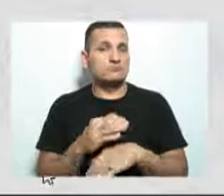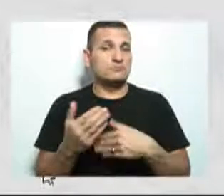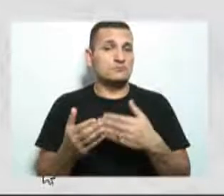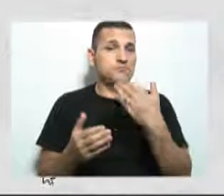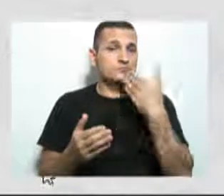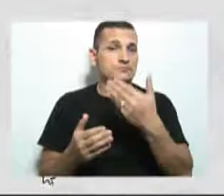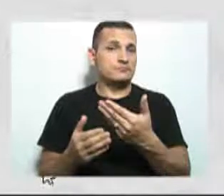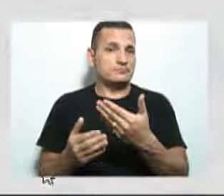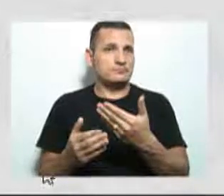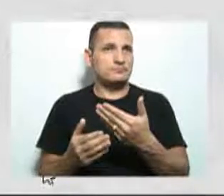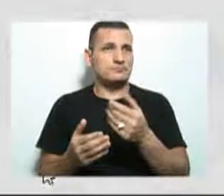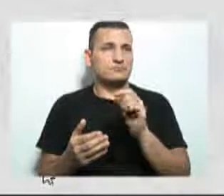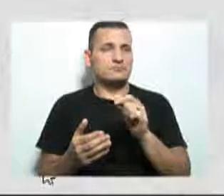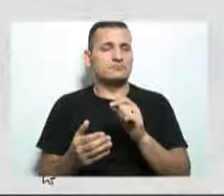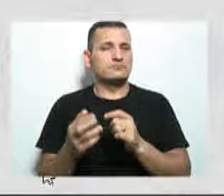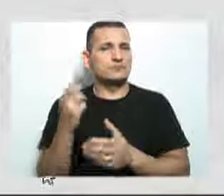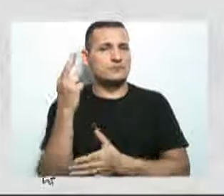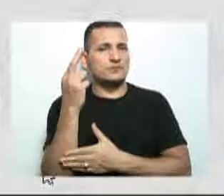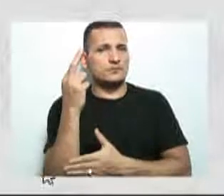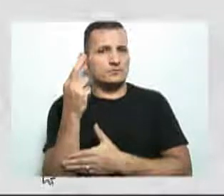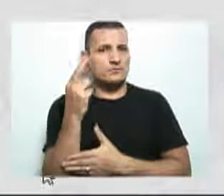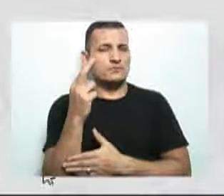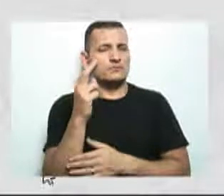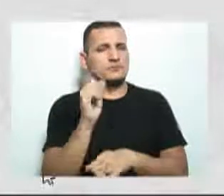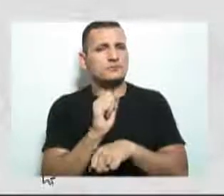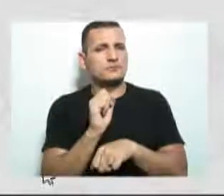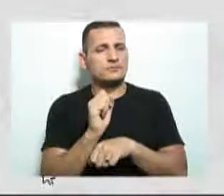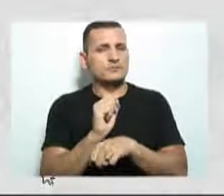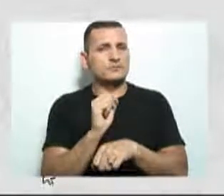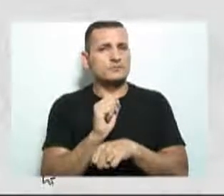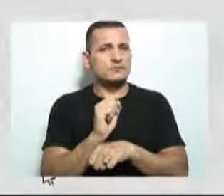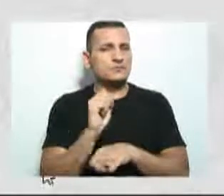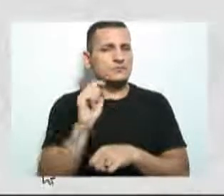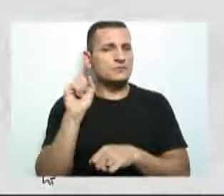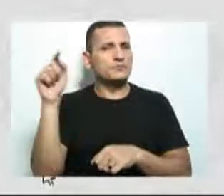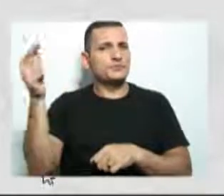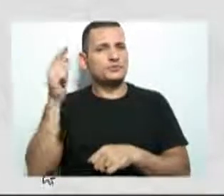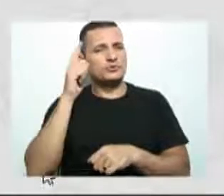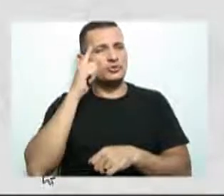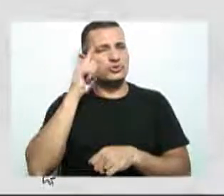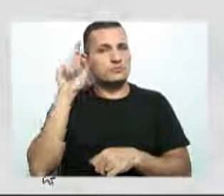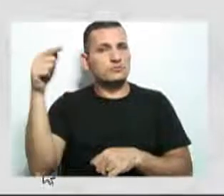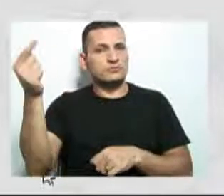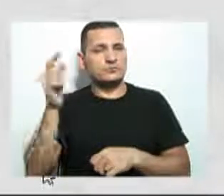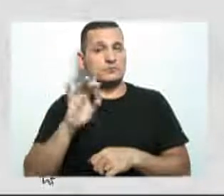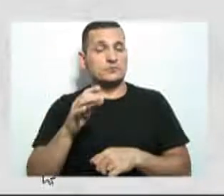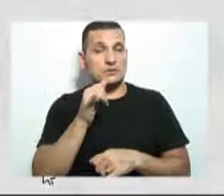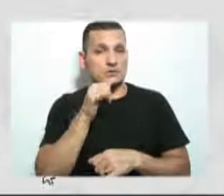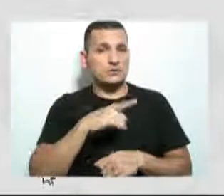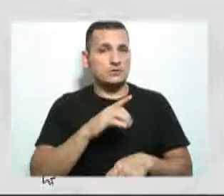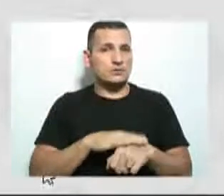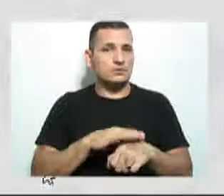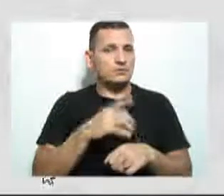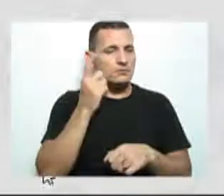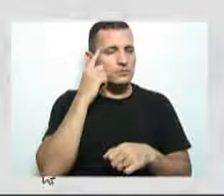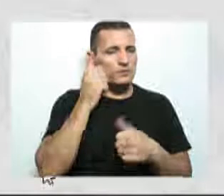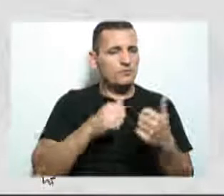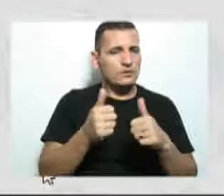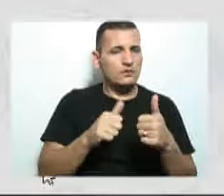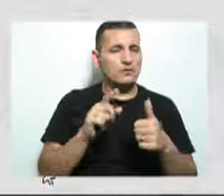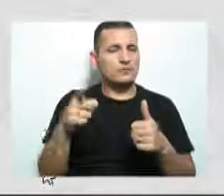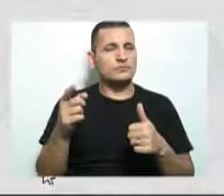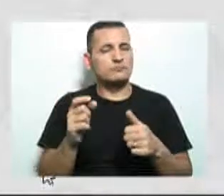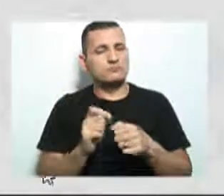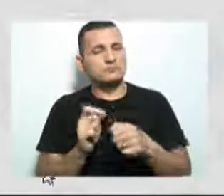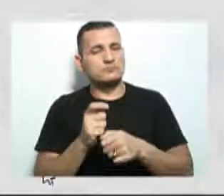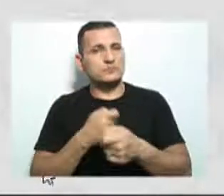para tomar a decisão em alguns dias. Então, se eu tenho tempo, eu vou avaliar para depois fechar a